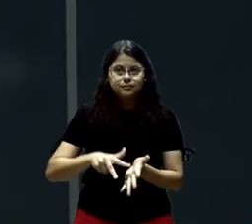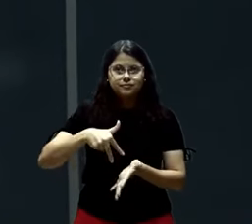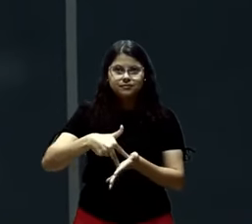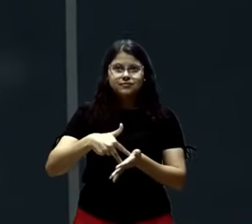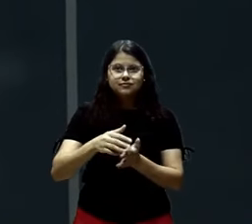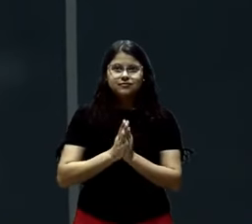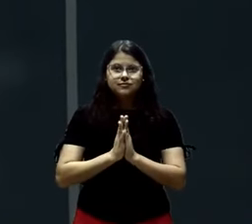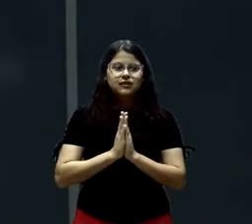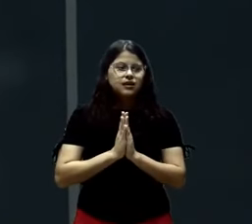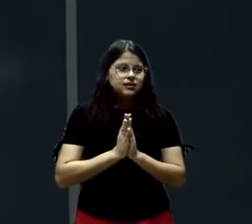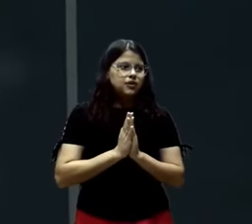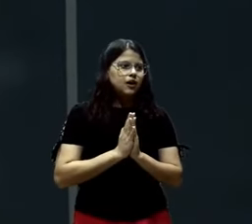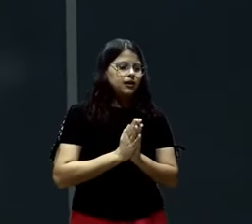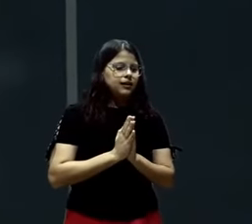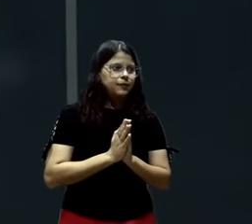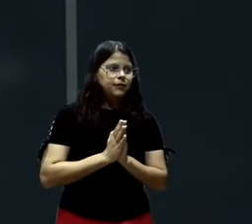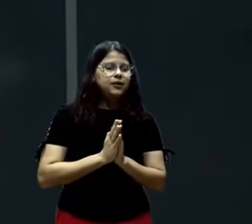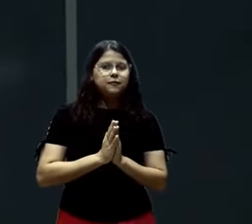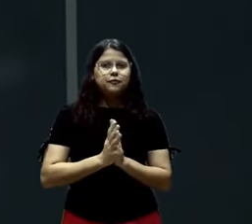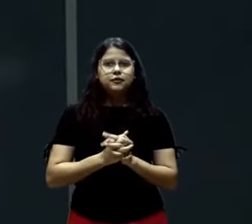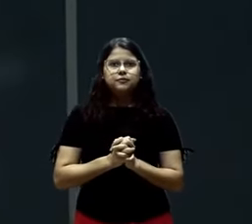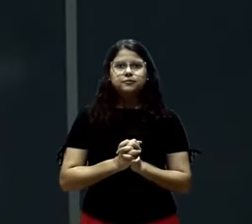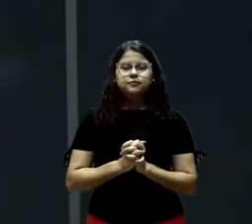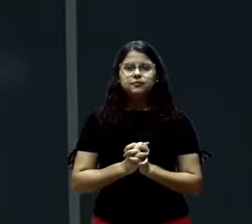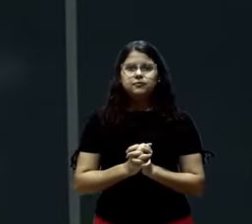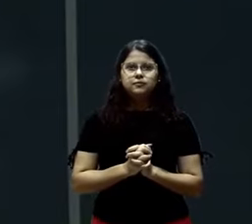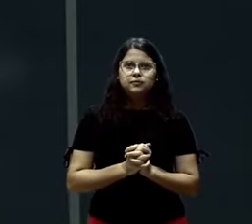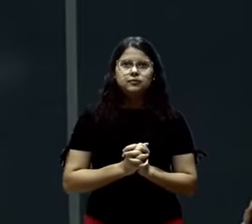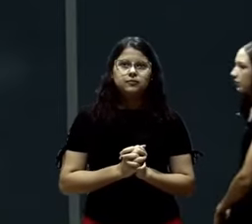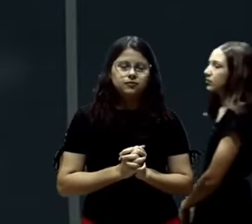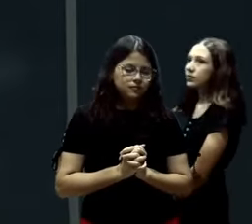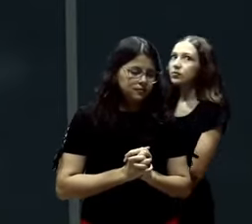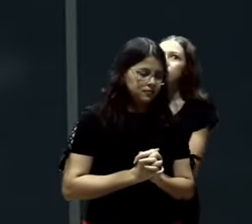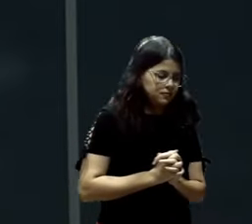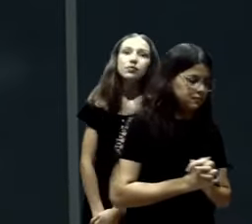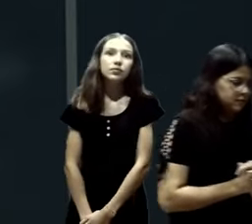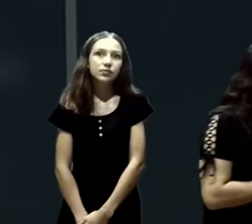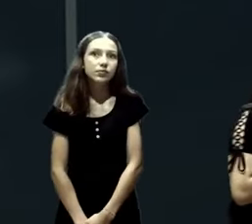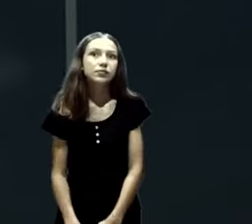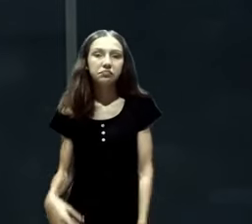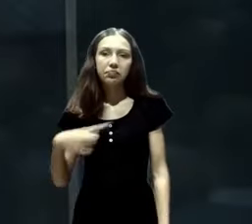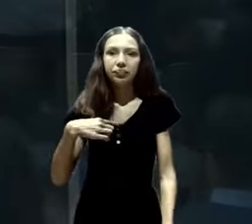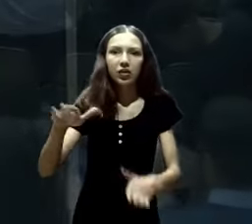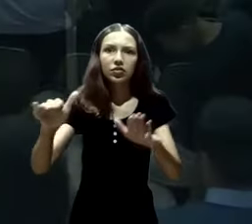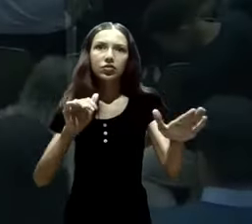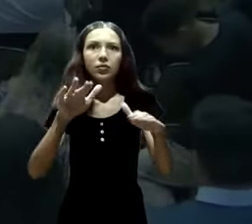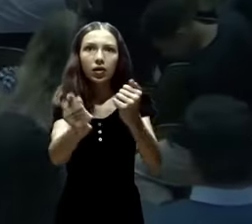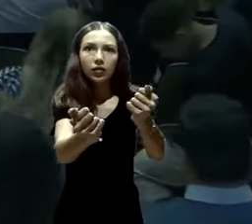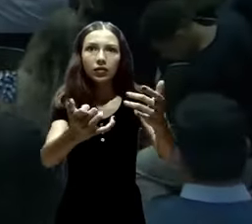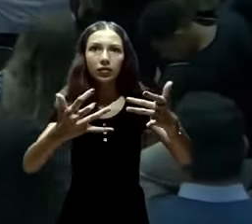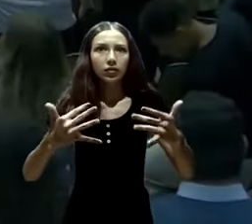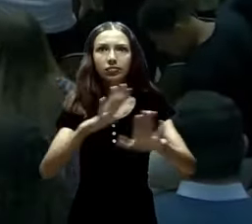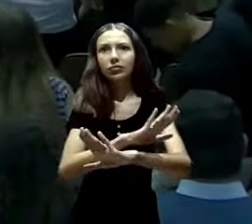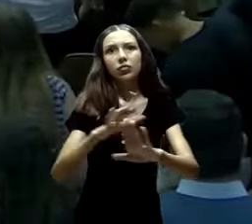de pé, eu quero orar por você nessa noite. Não vou fazer um apelo aqui na frente, nós já passamos do horário, e eu gosto de